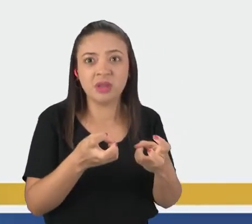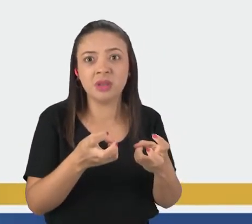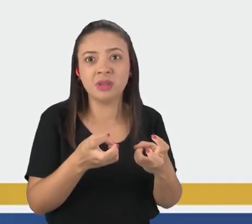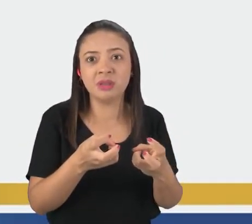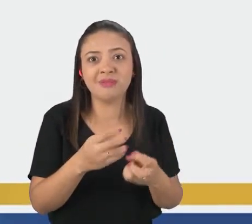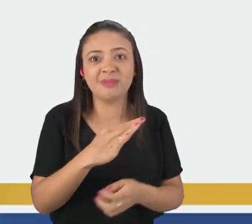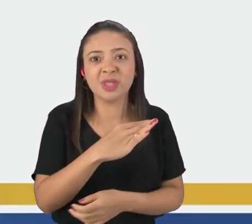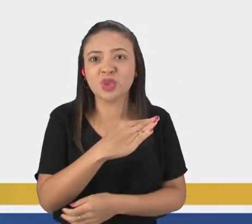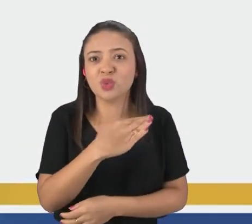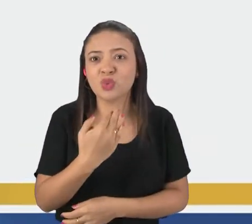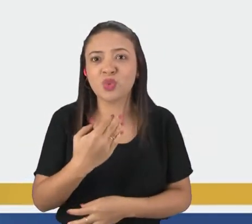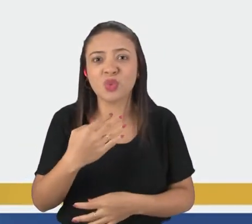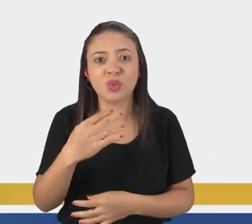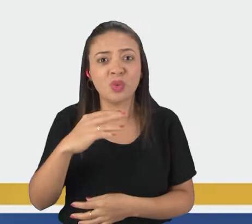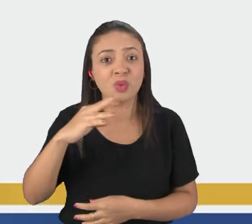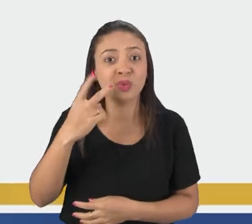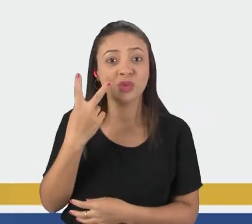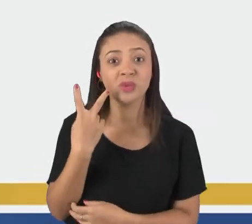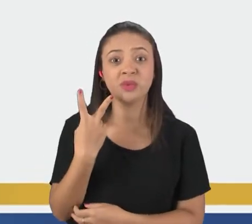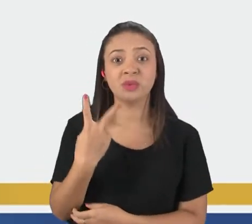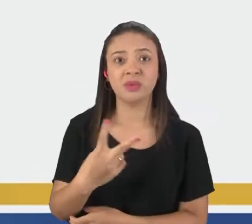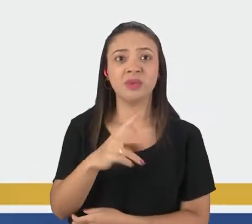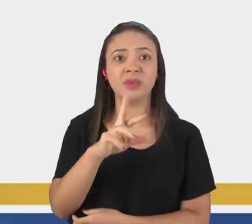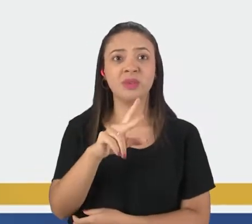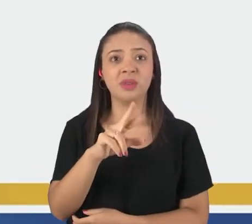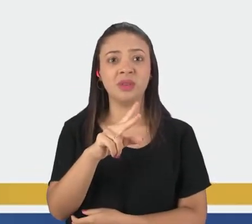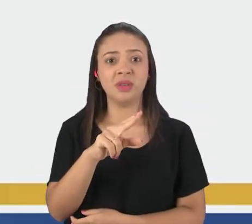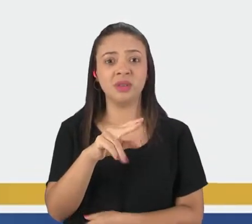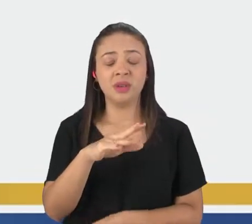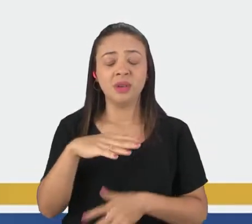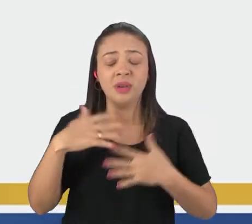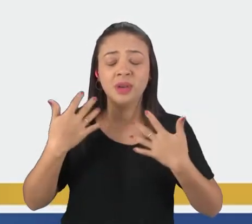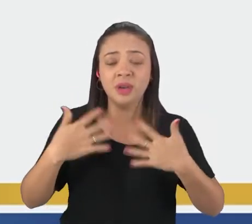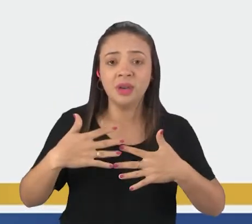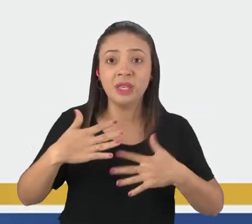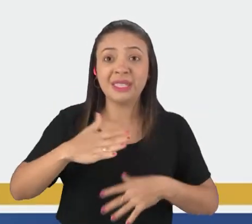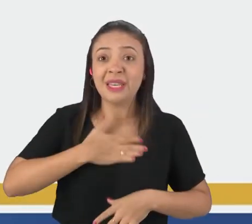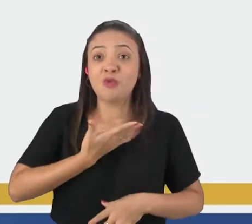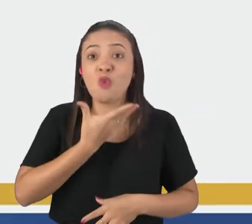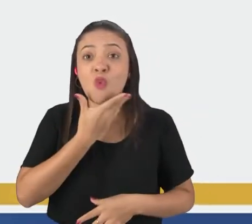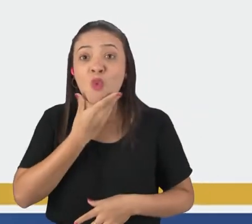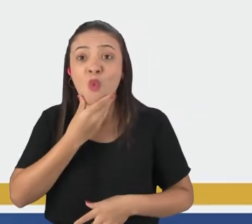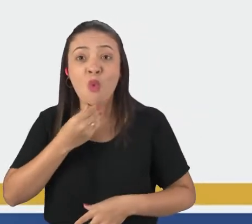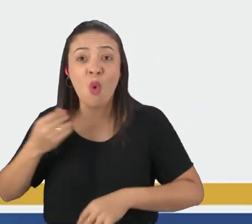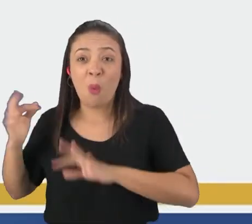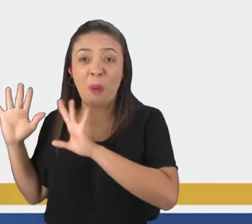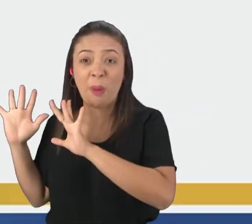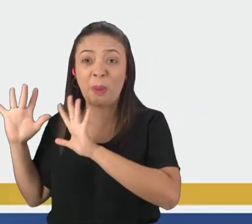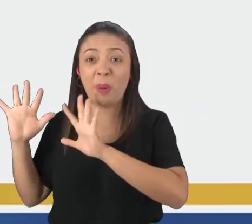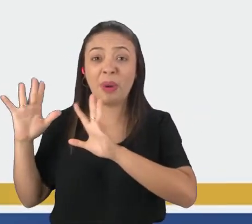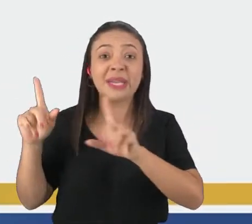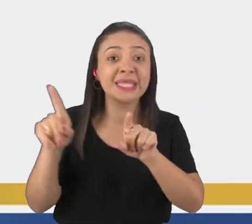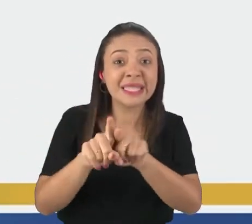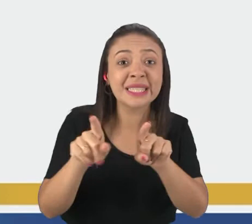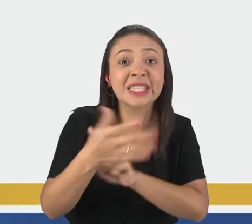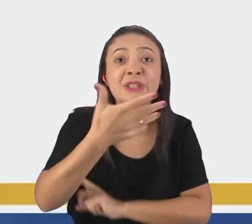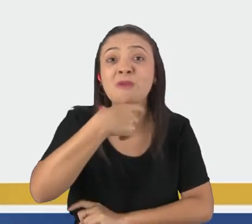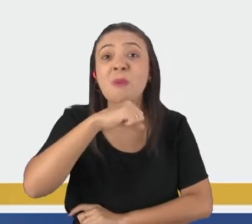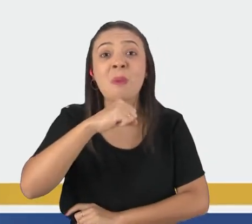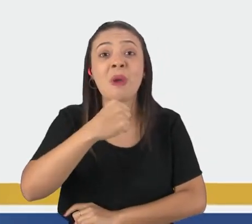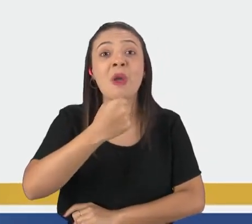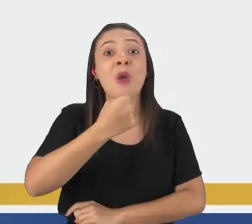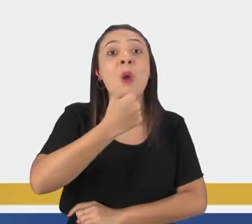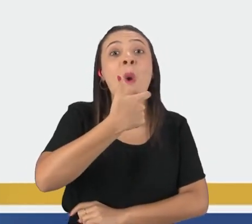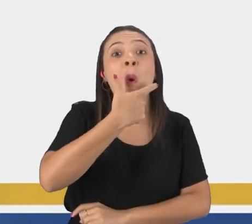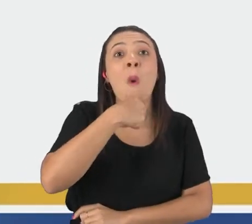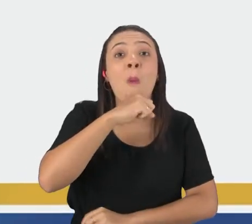viu que havia matado os dois. De repente, os homens de sua tribo, incluindo seu pai, se